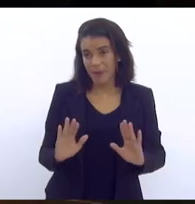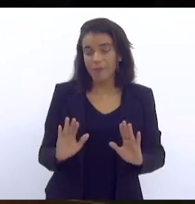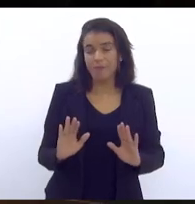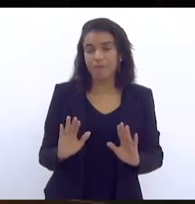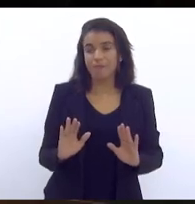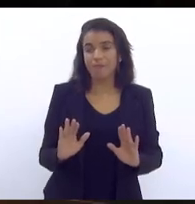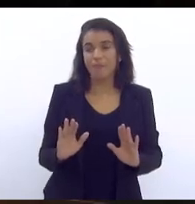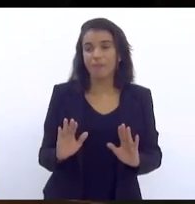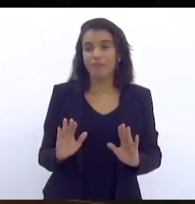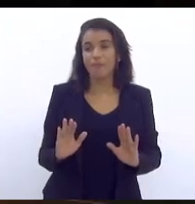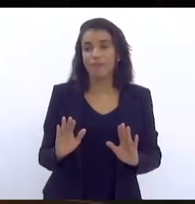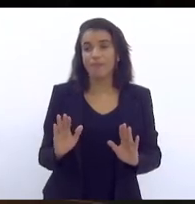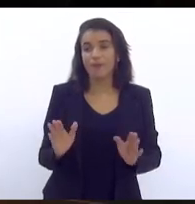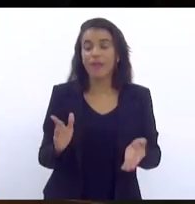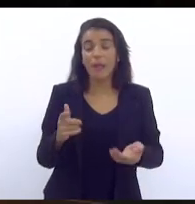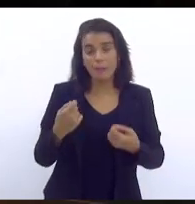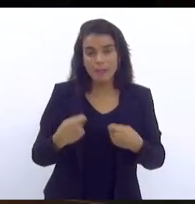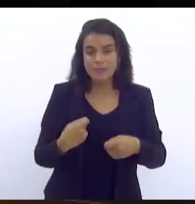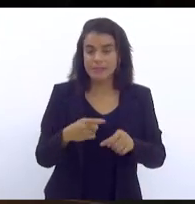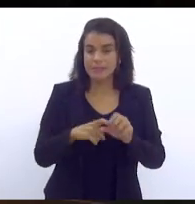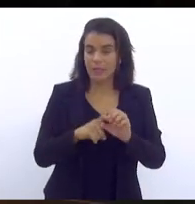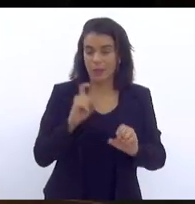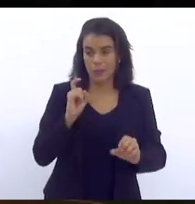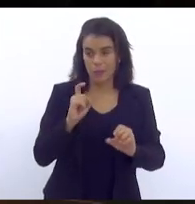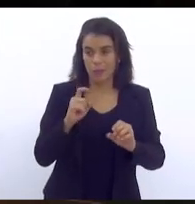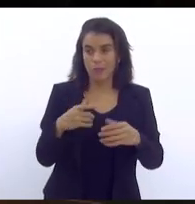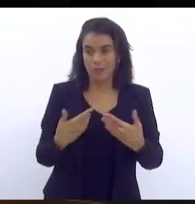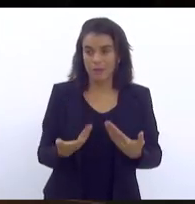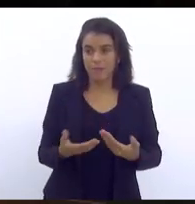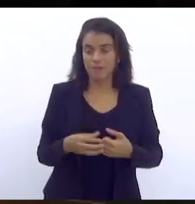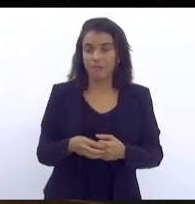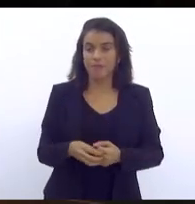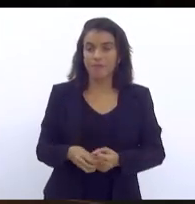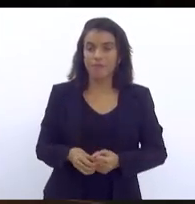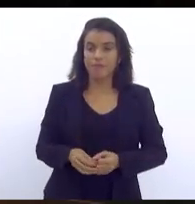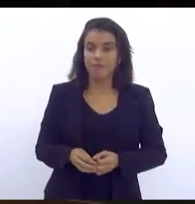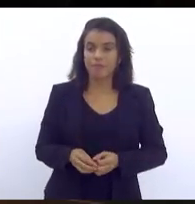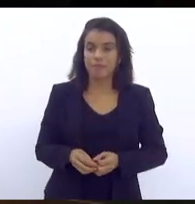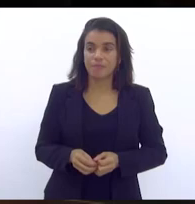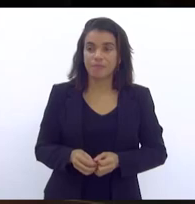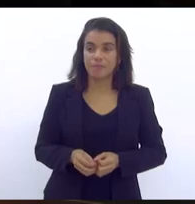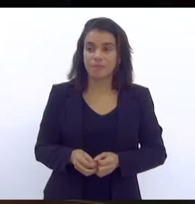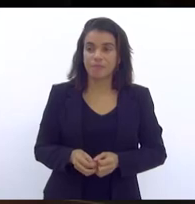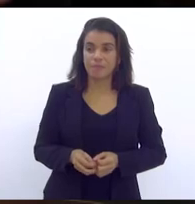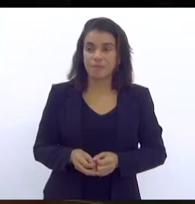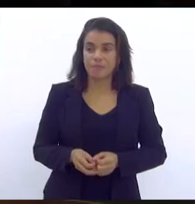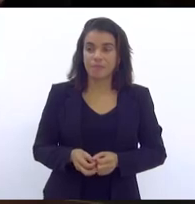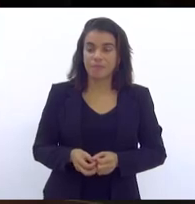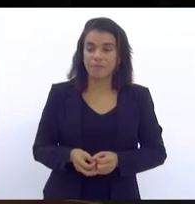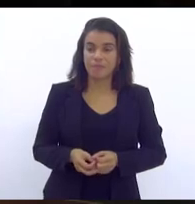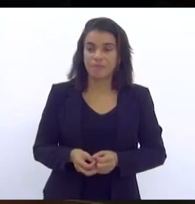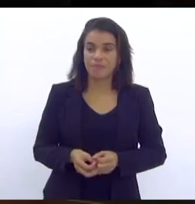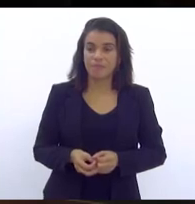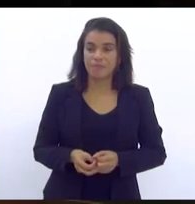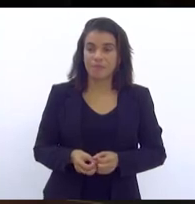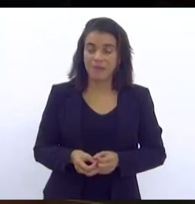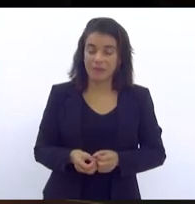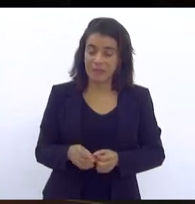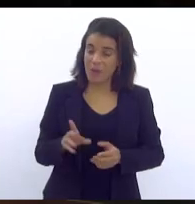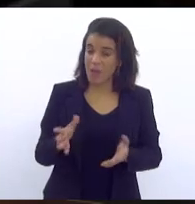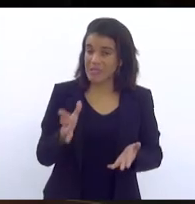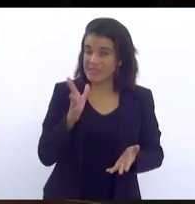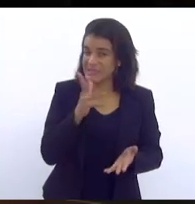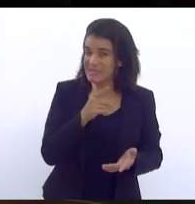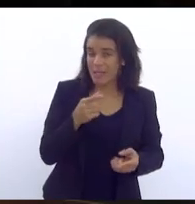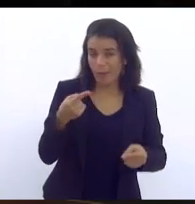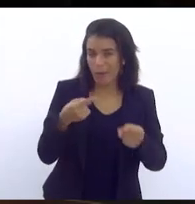a é para ter uma autonomia Esse é o desenho eh então quer dizer essa demora não tem muito a